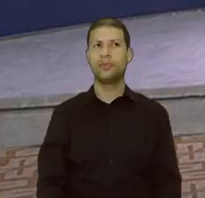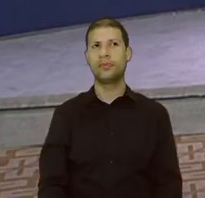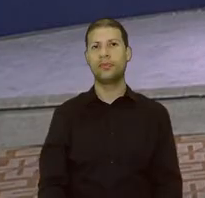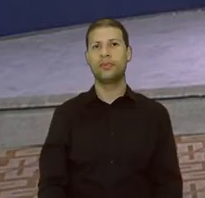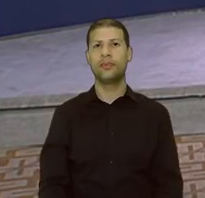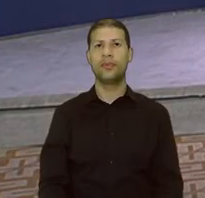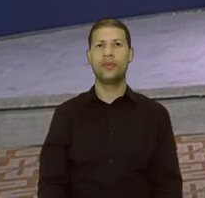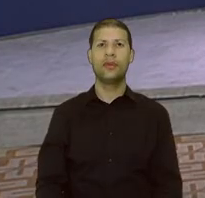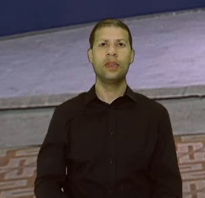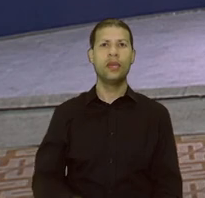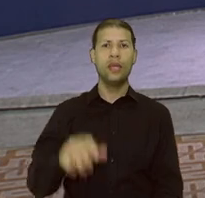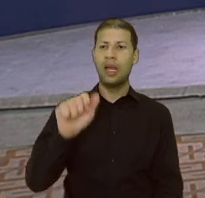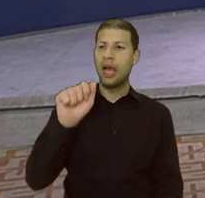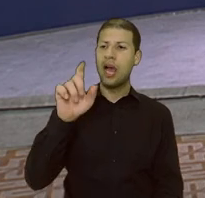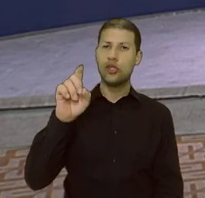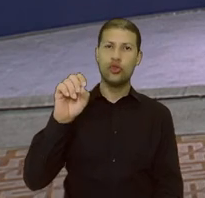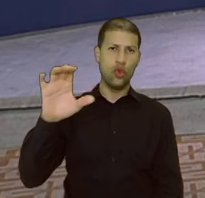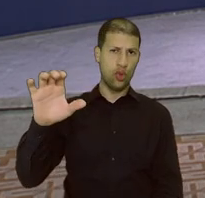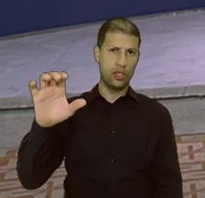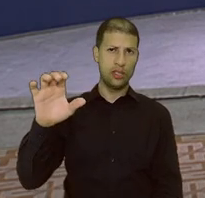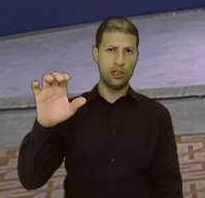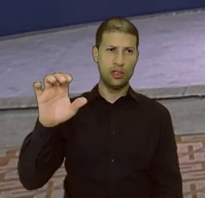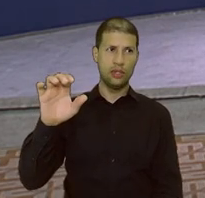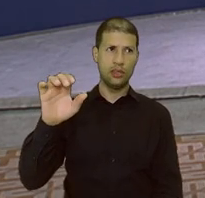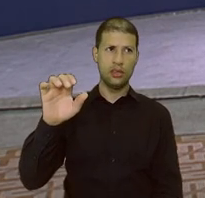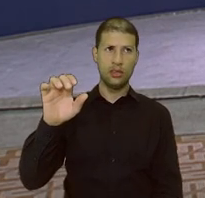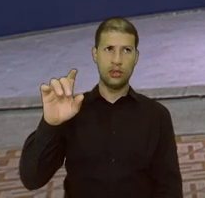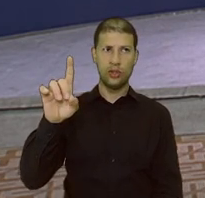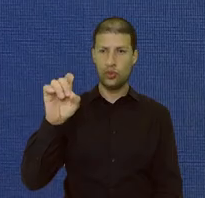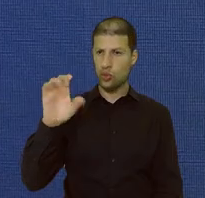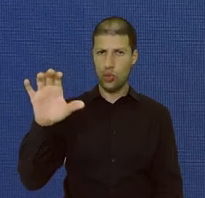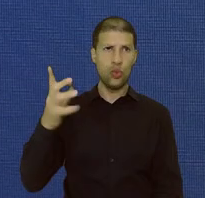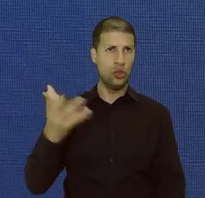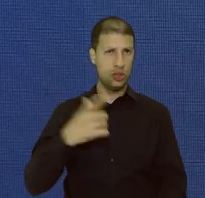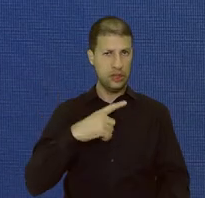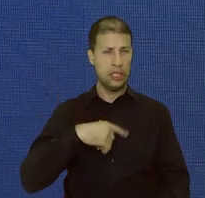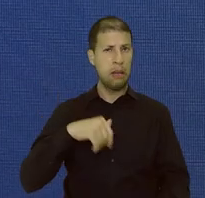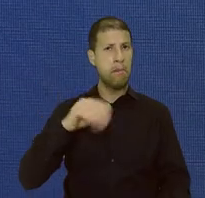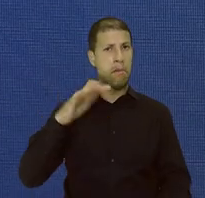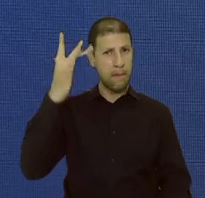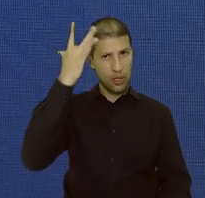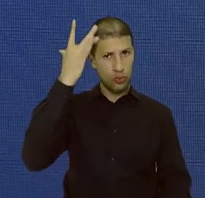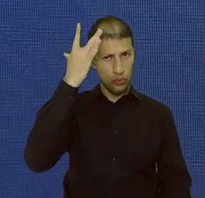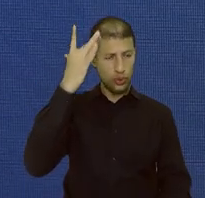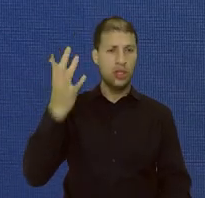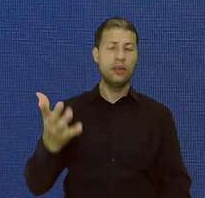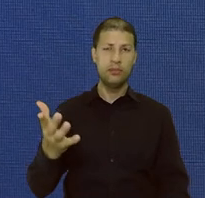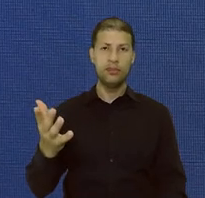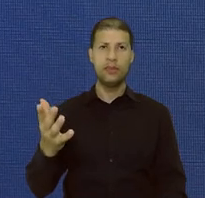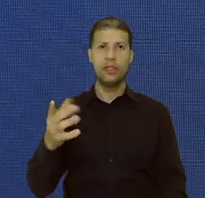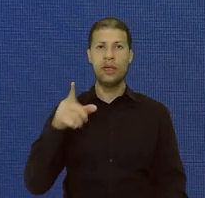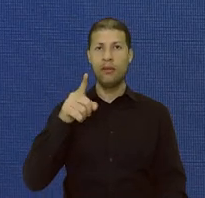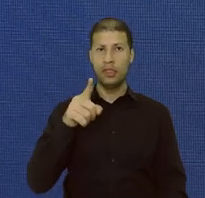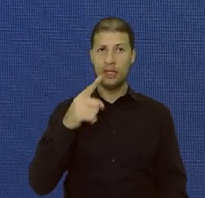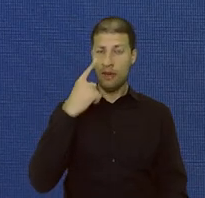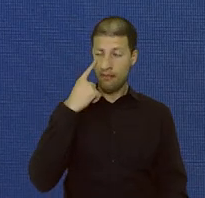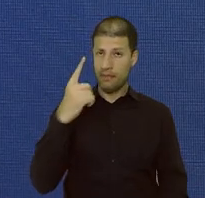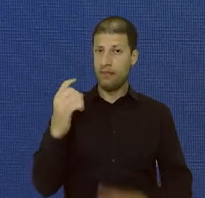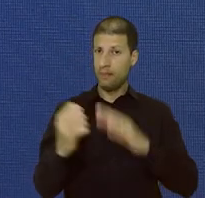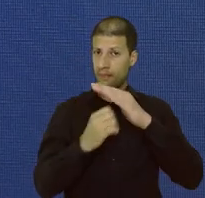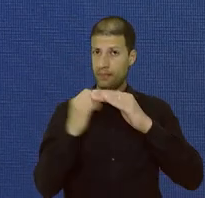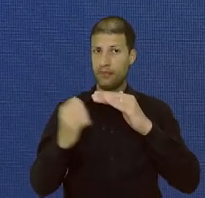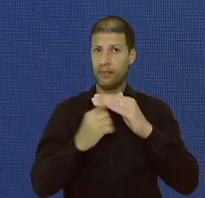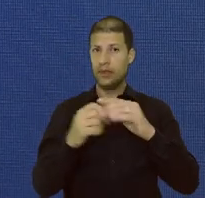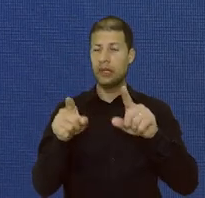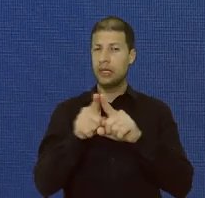que a gente tem ela tá mais madura Mas é uma empresa que a gente vê também no